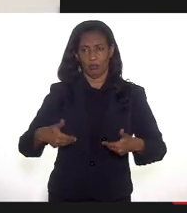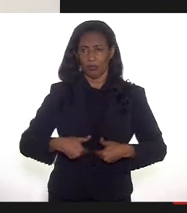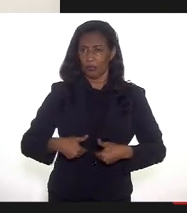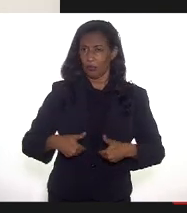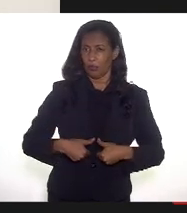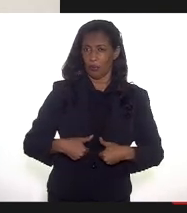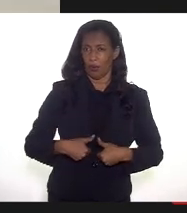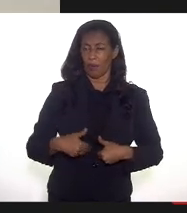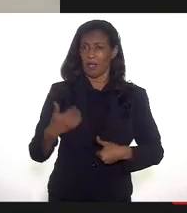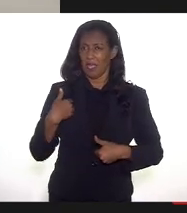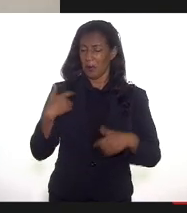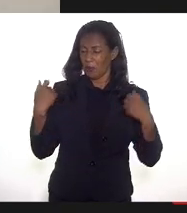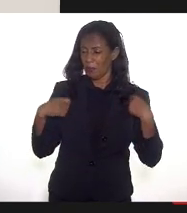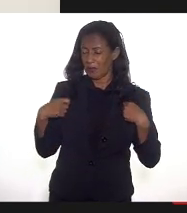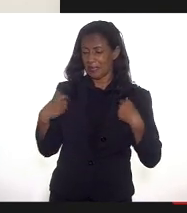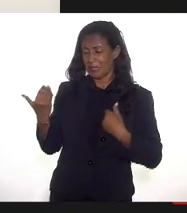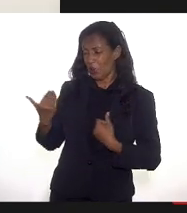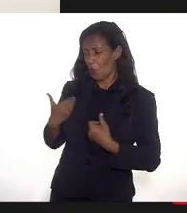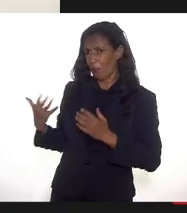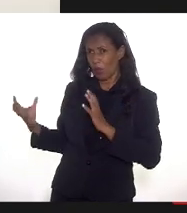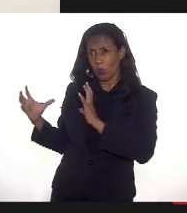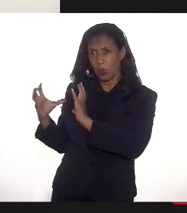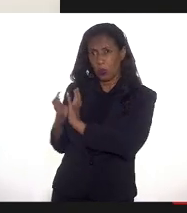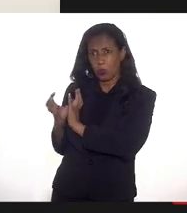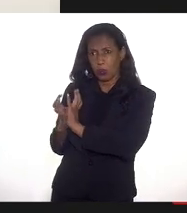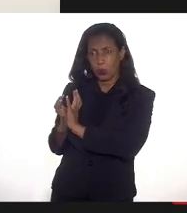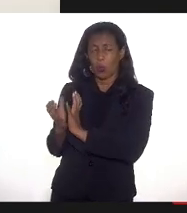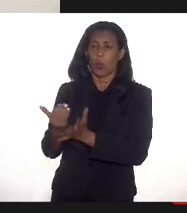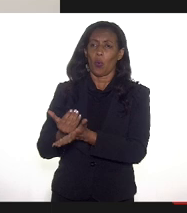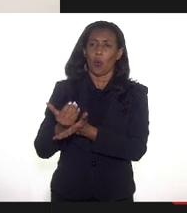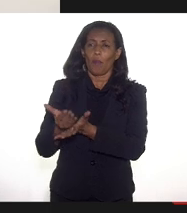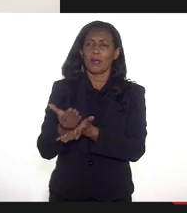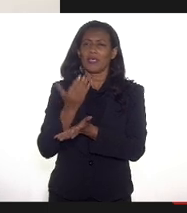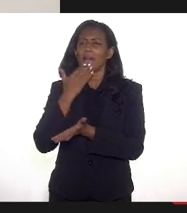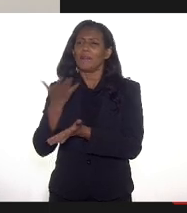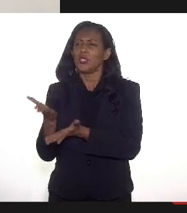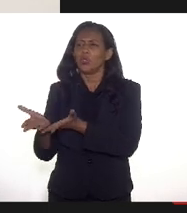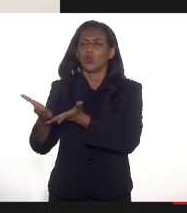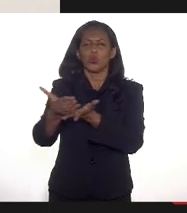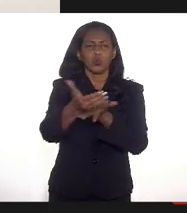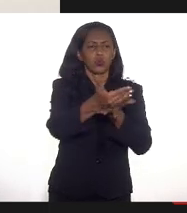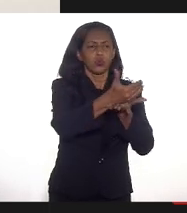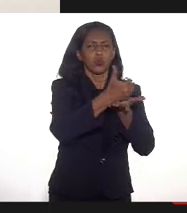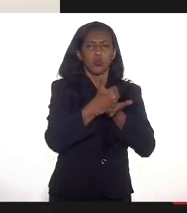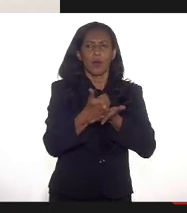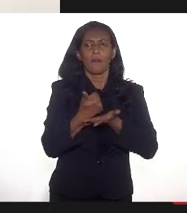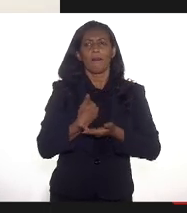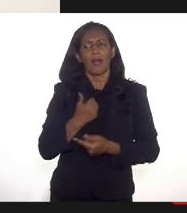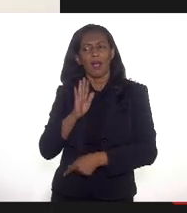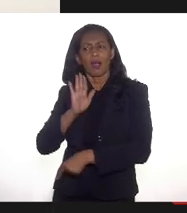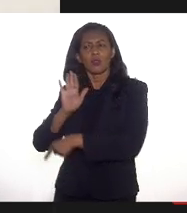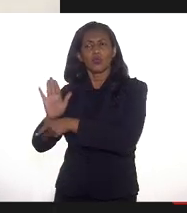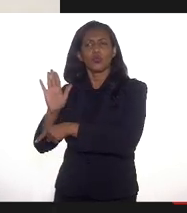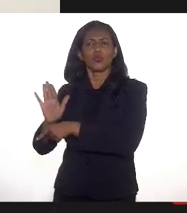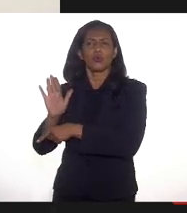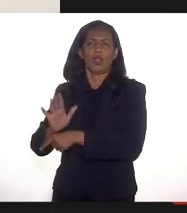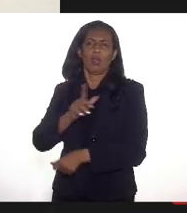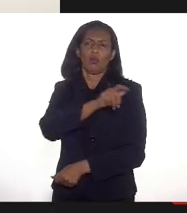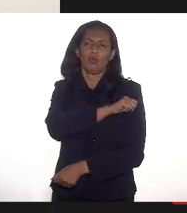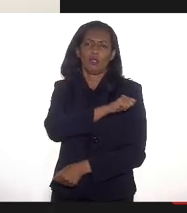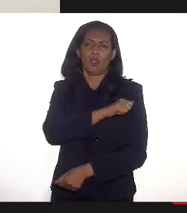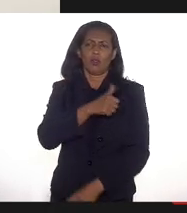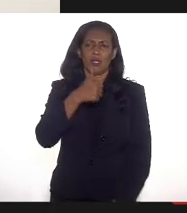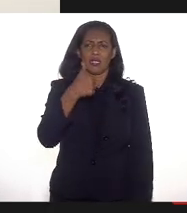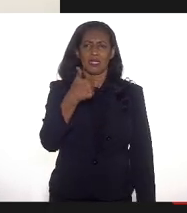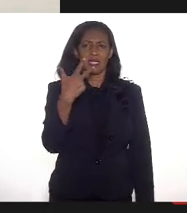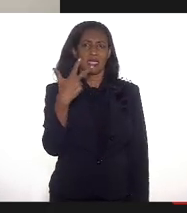professora Giovanni falou, teve que iniciar uma campanha de arrecadação, uma vaquinha virtual para ajudar esse aluno. No total, distribuindo cerca de